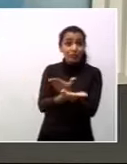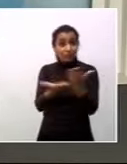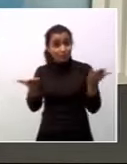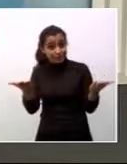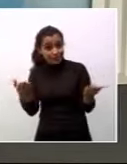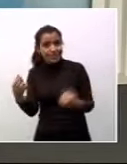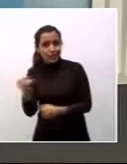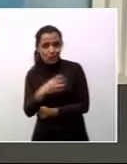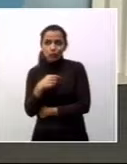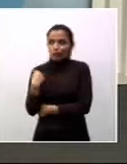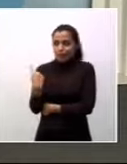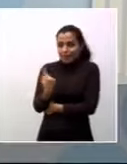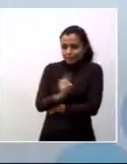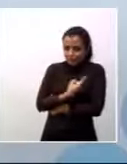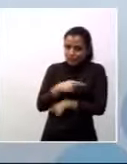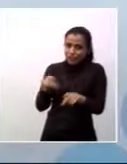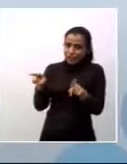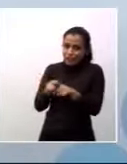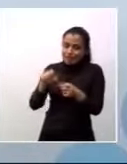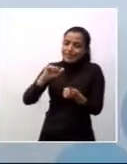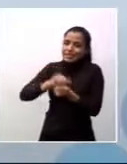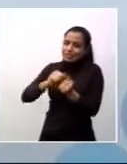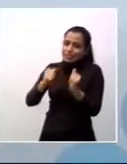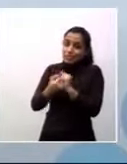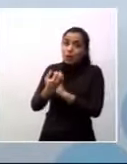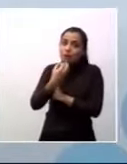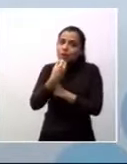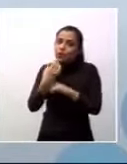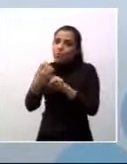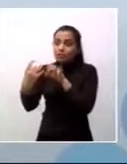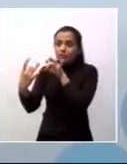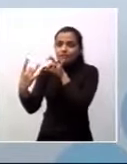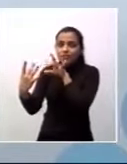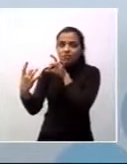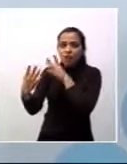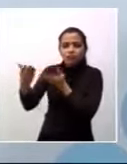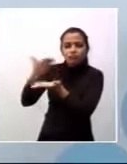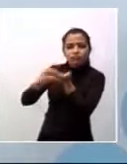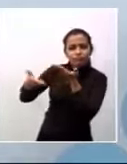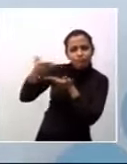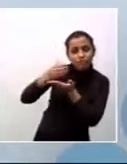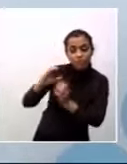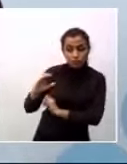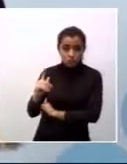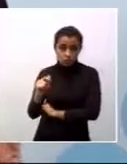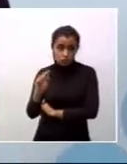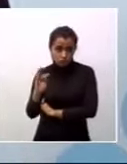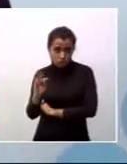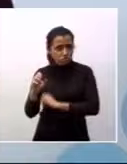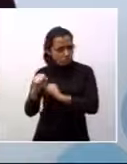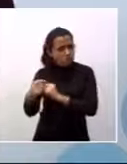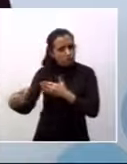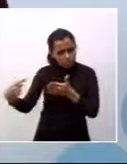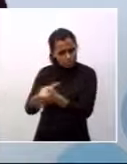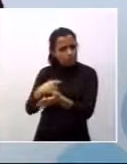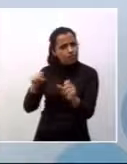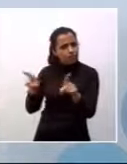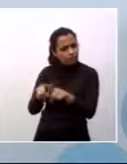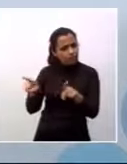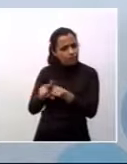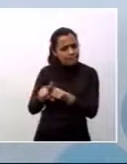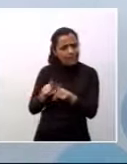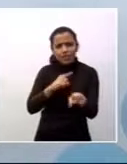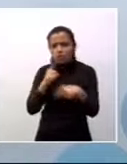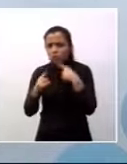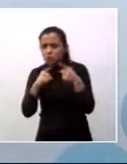esconde para a gente também então é bom ter esse feedback de vocês e assim o chat vocês também podem fazer pergunta se você tem alguma dúvida algum questionamento